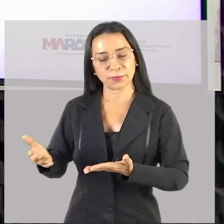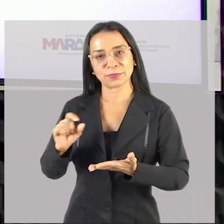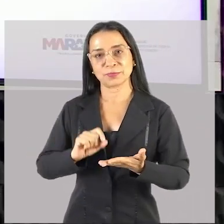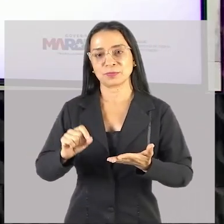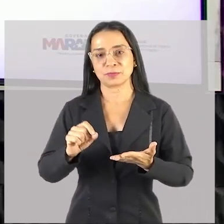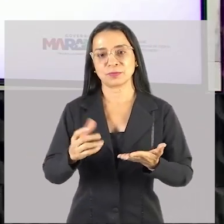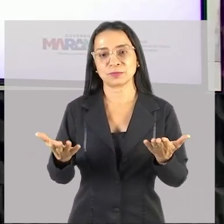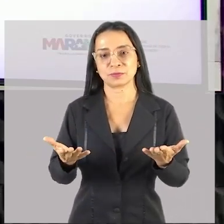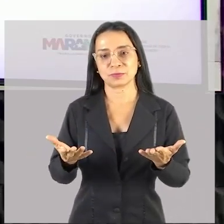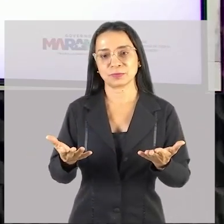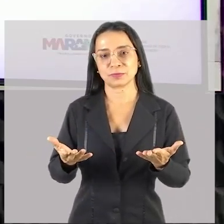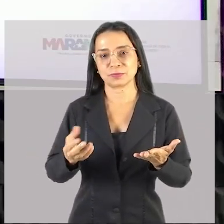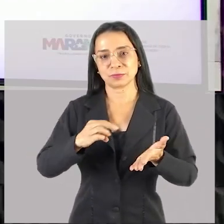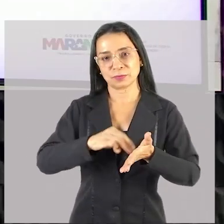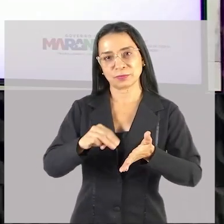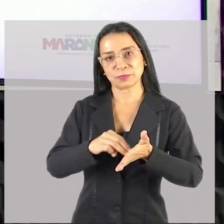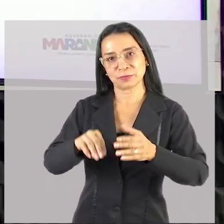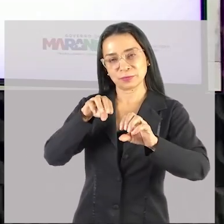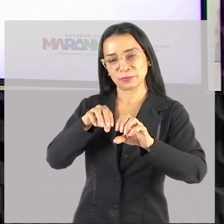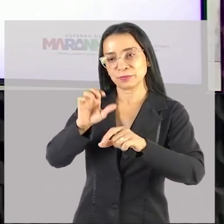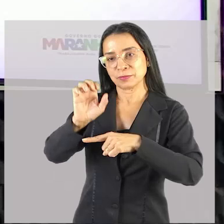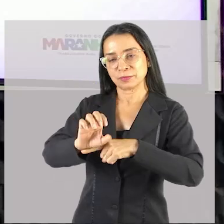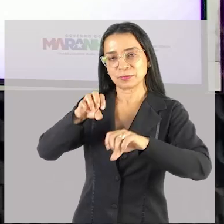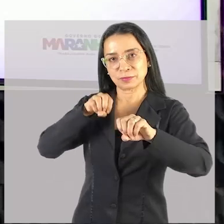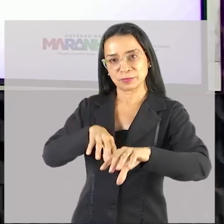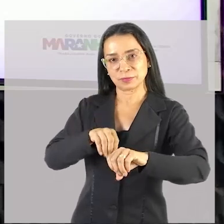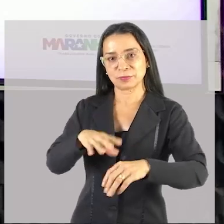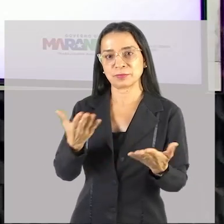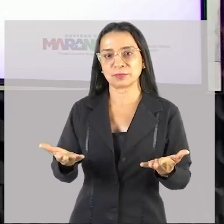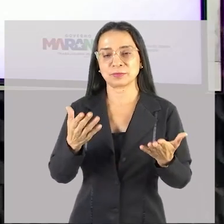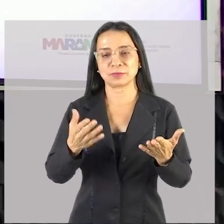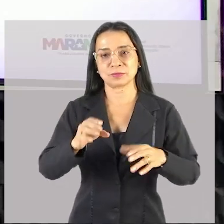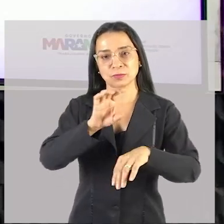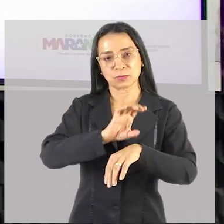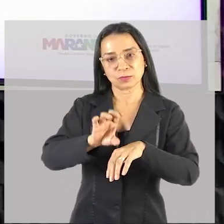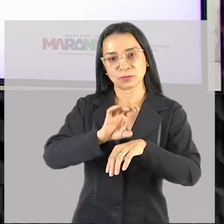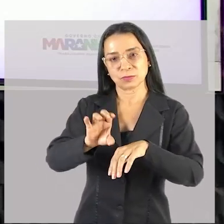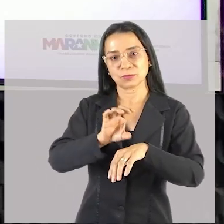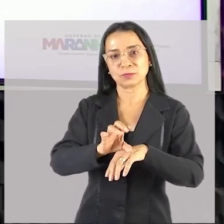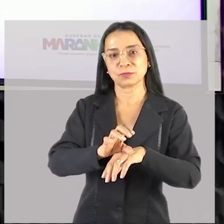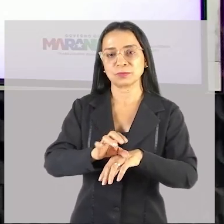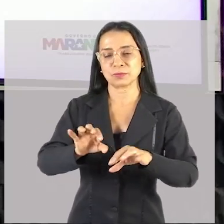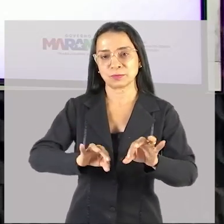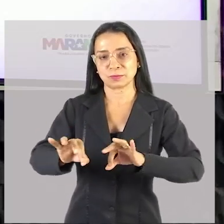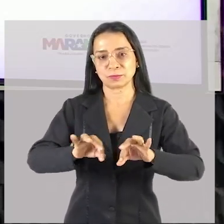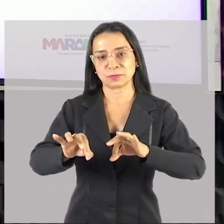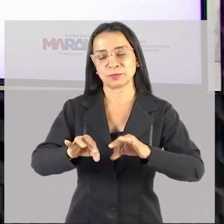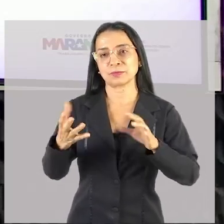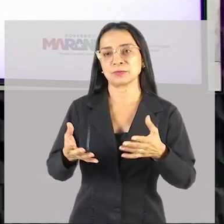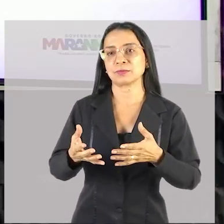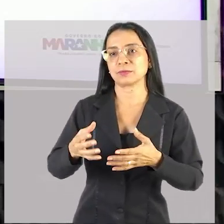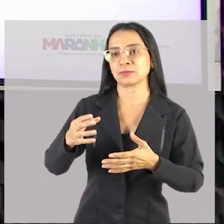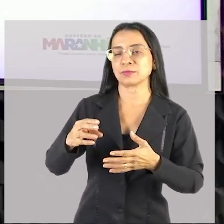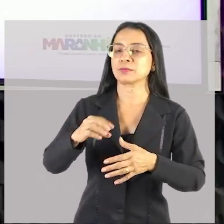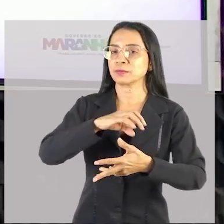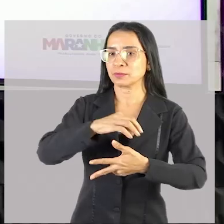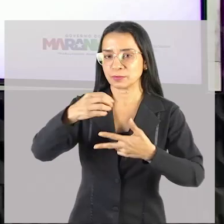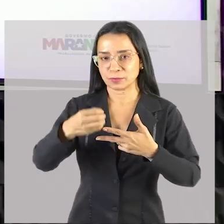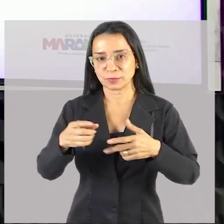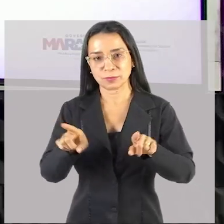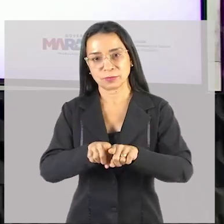bem-vindos, né, através da Secretaria Estadual de Educação. Um cursinho pré-vestibular para o Enem e para